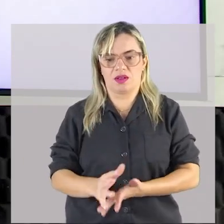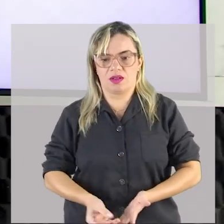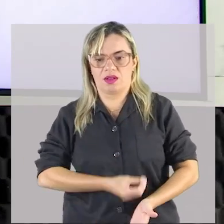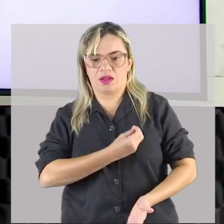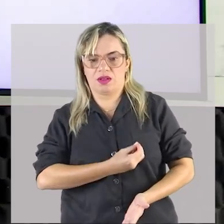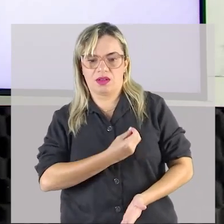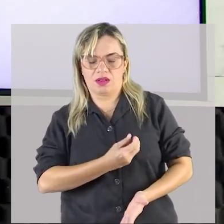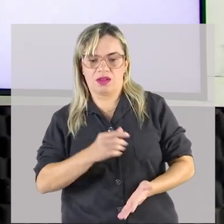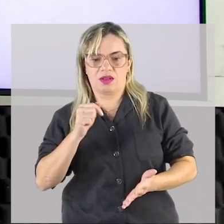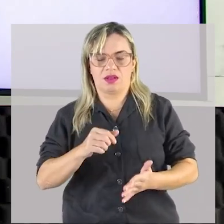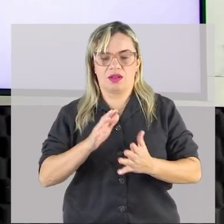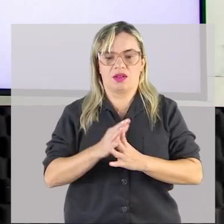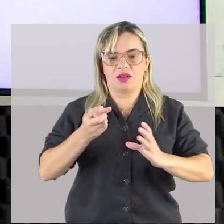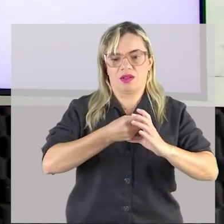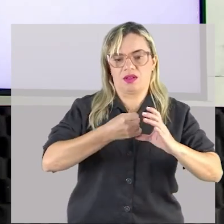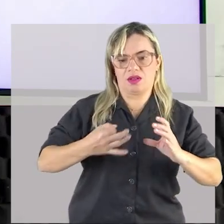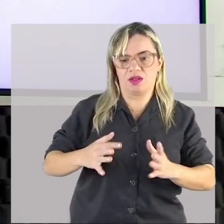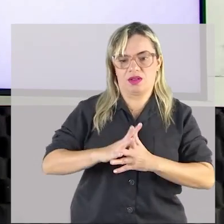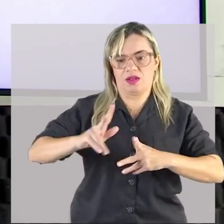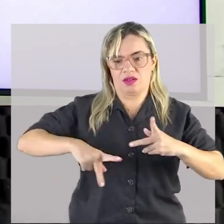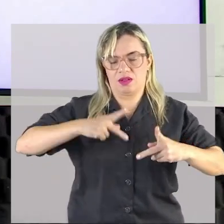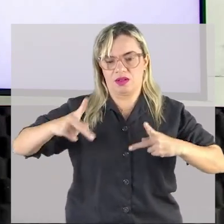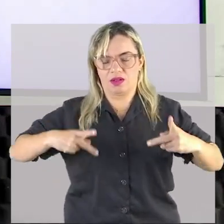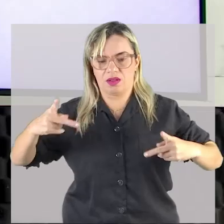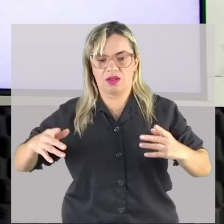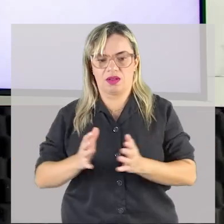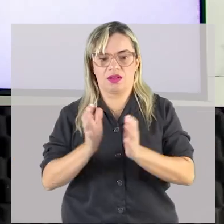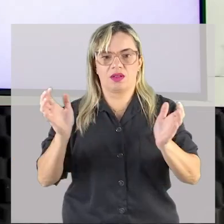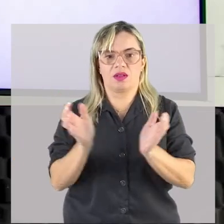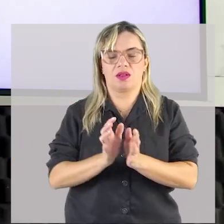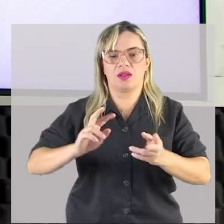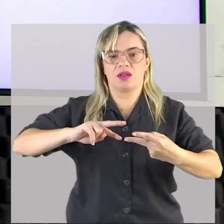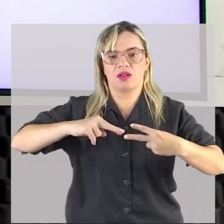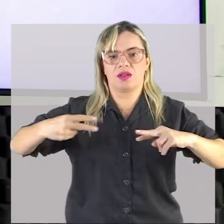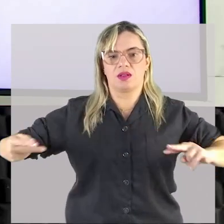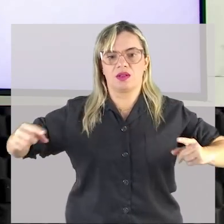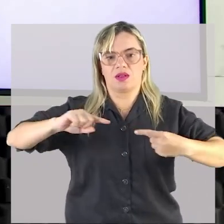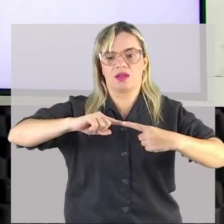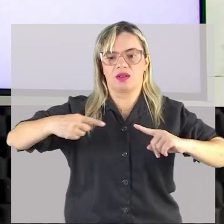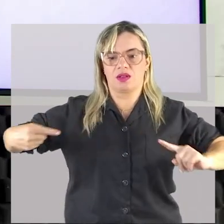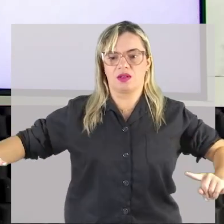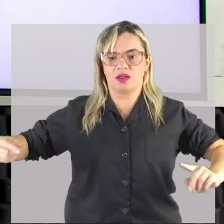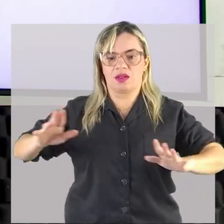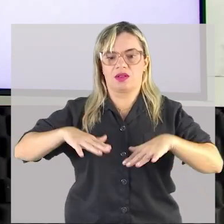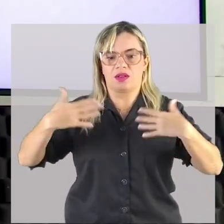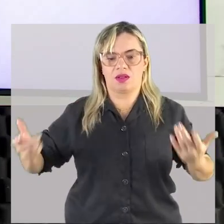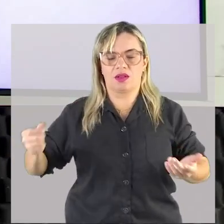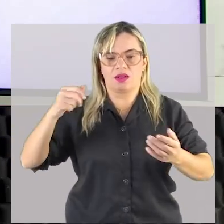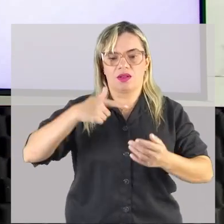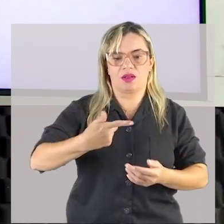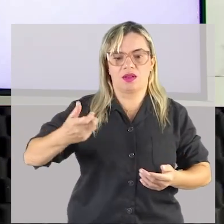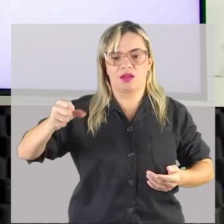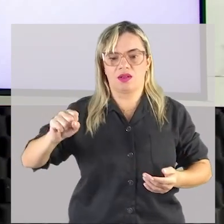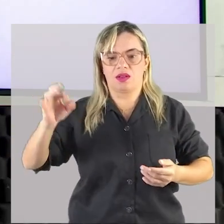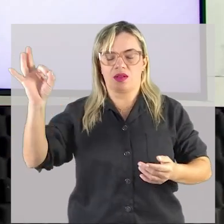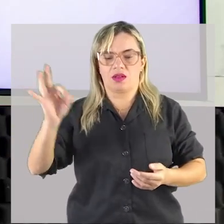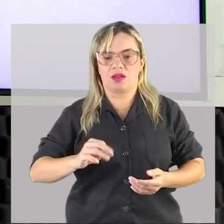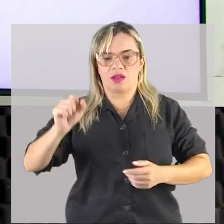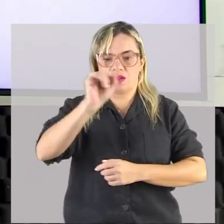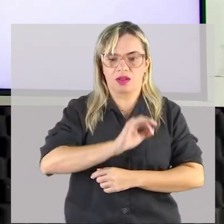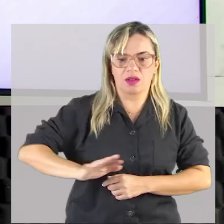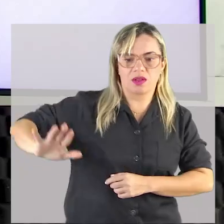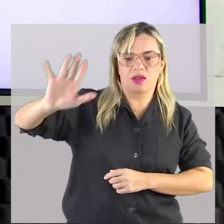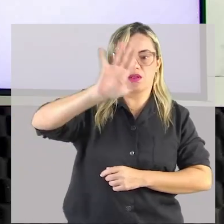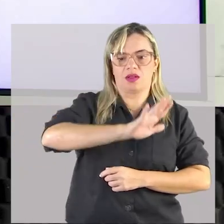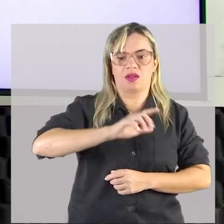pois entra na constituição das proteínas e dos ácidos nucleicos. Apesar de 78% da atmosfera